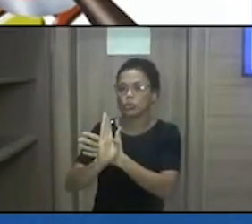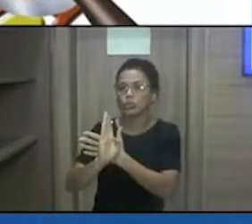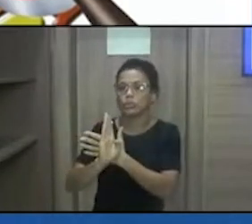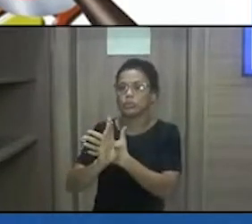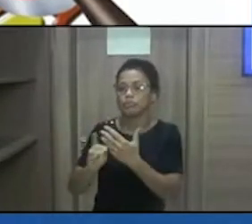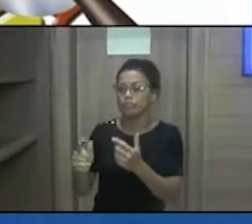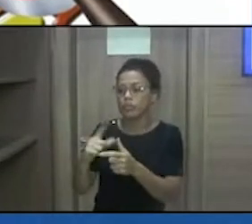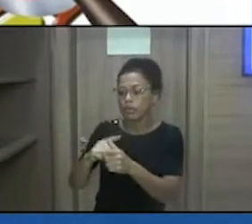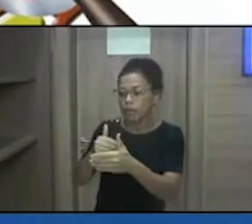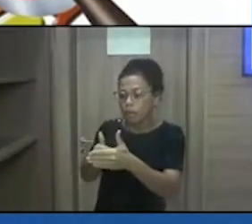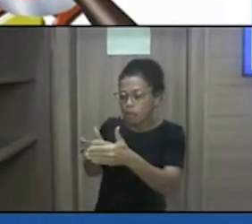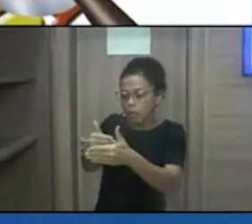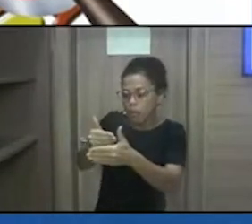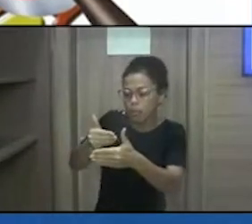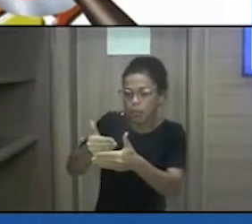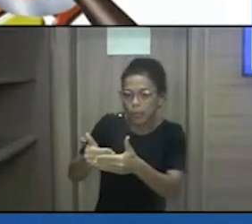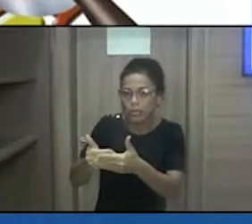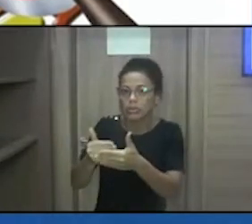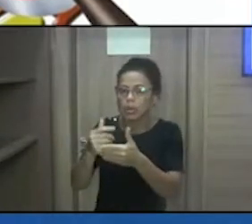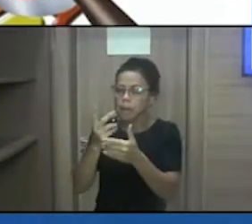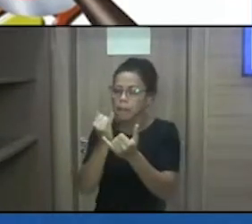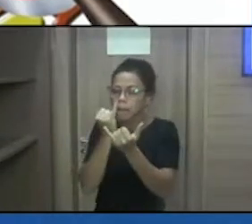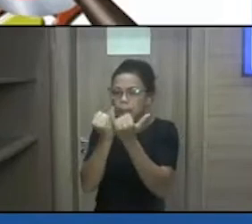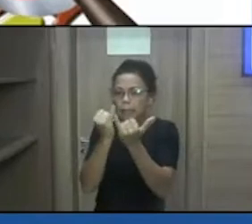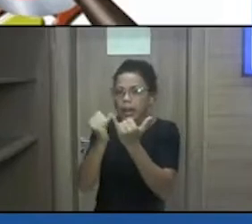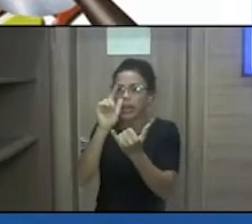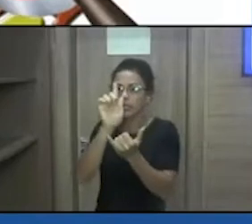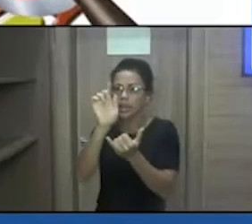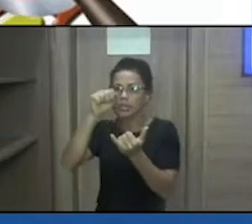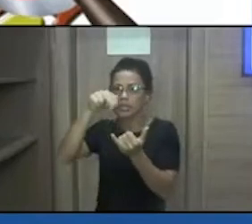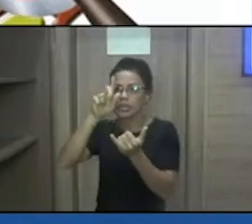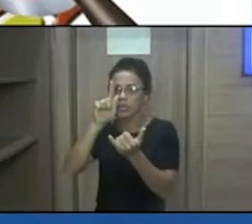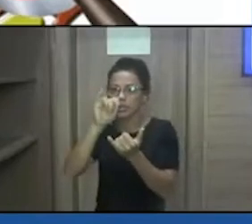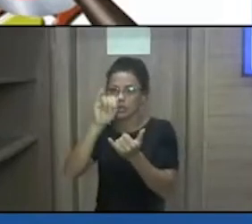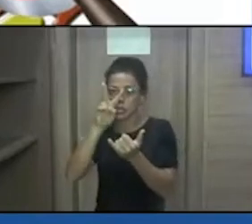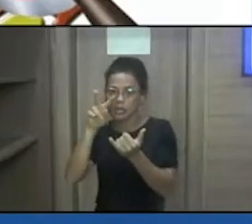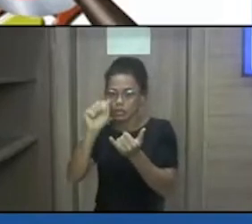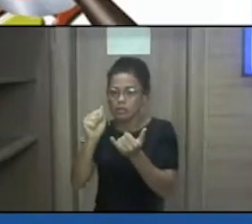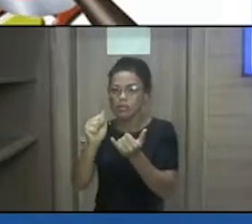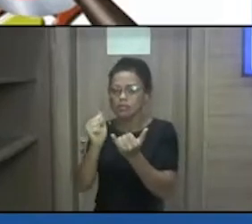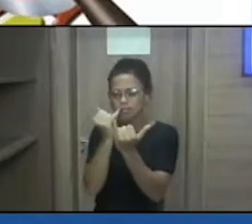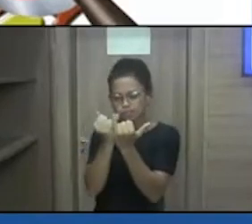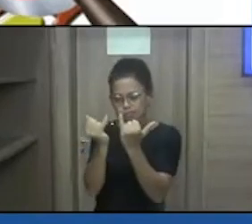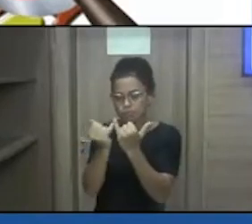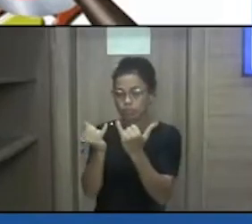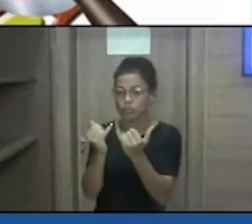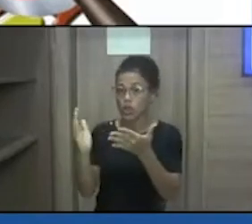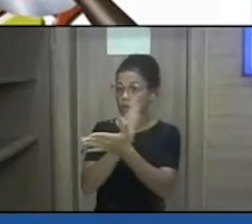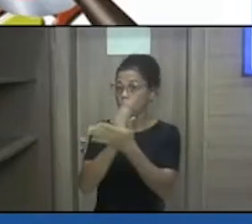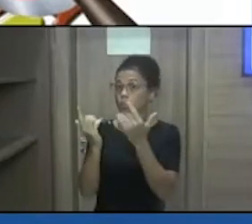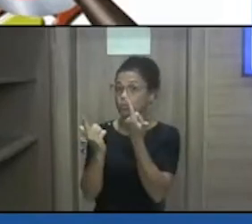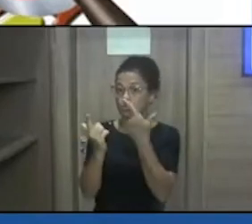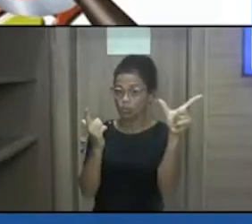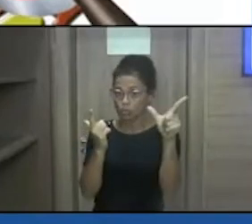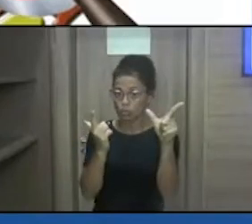muito próxima de uma gengiva natural, enquanto tem outros laboratórios que entregam próteses muito ruins do ponto de